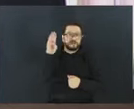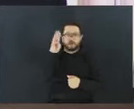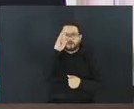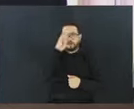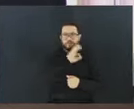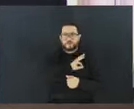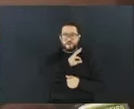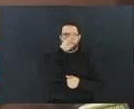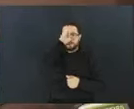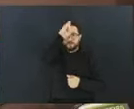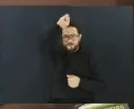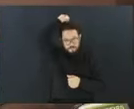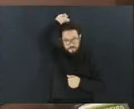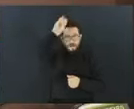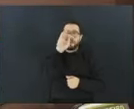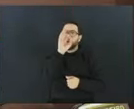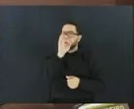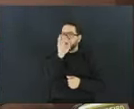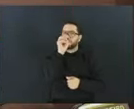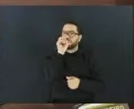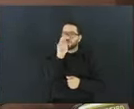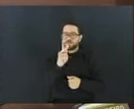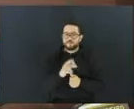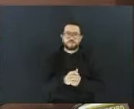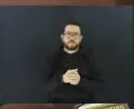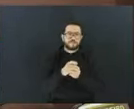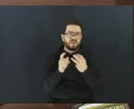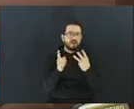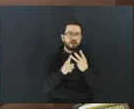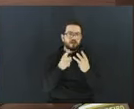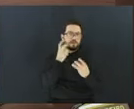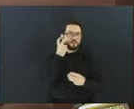Obrigado, vereador Hernani. Então, o último vereador no bloco, o vereador João das Cinco Irmãos.